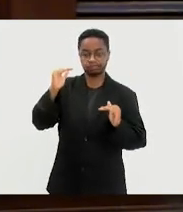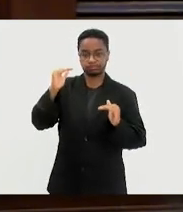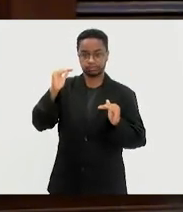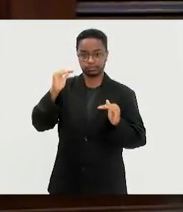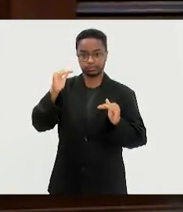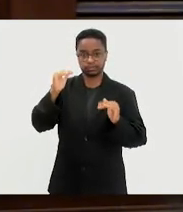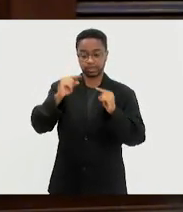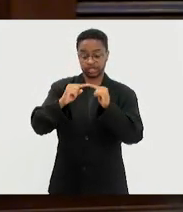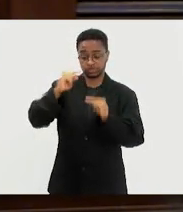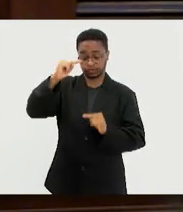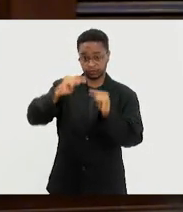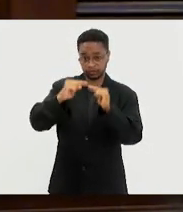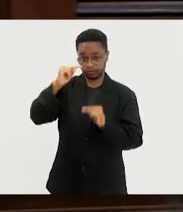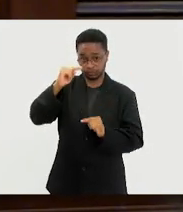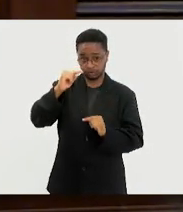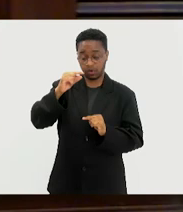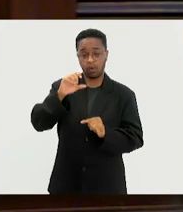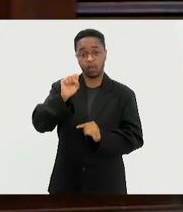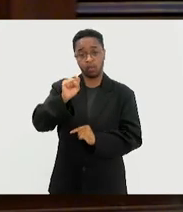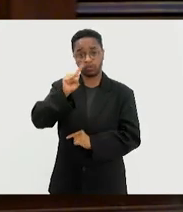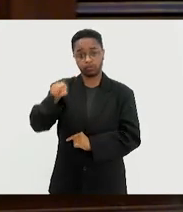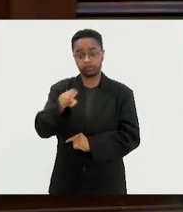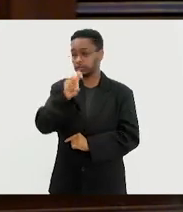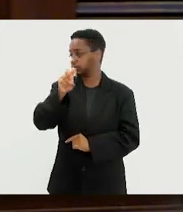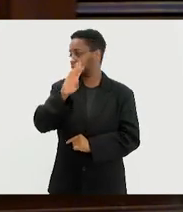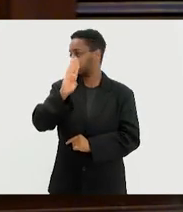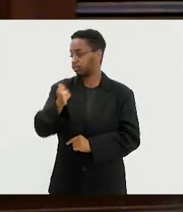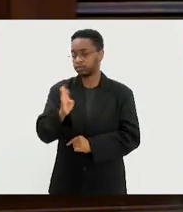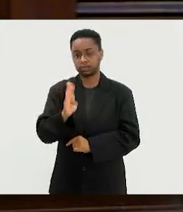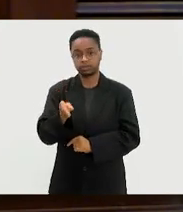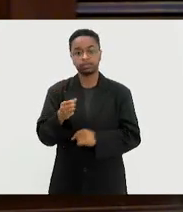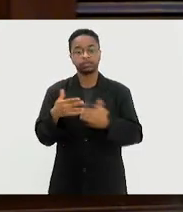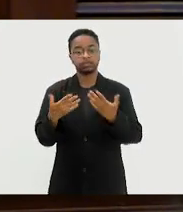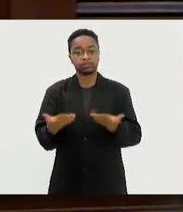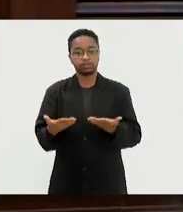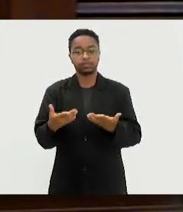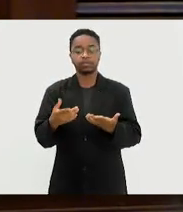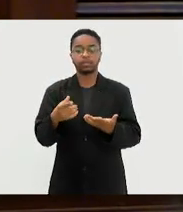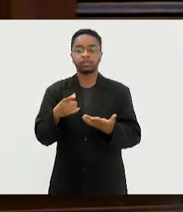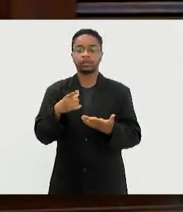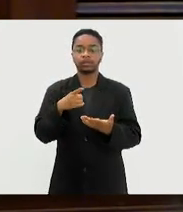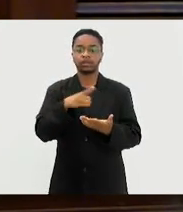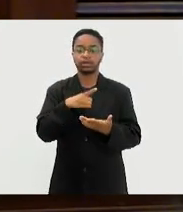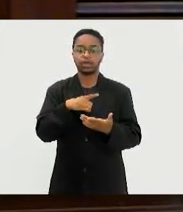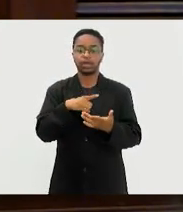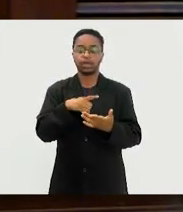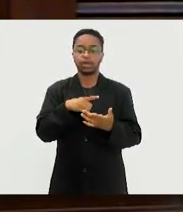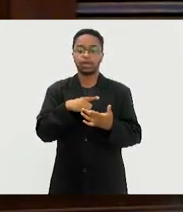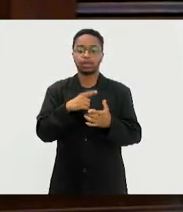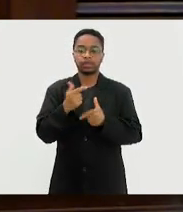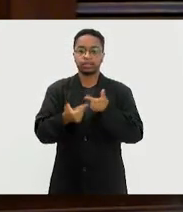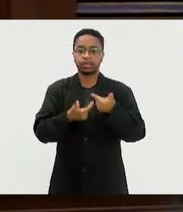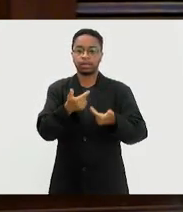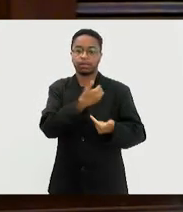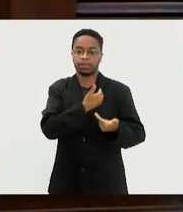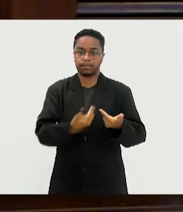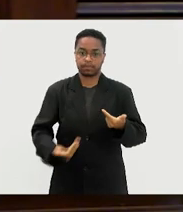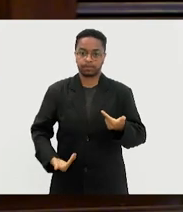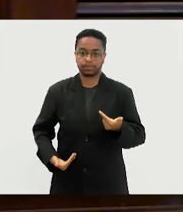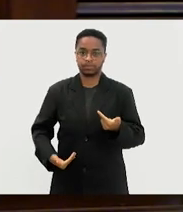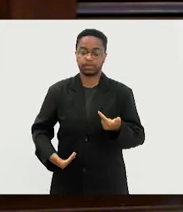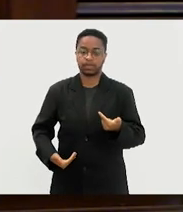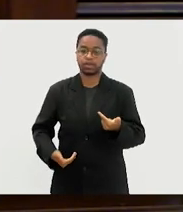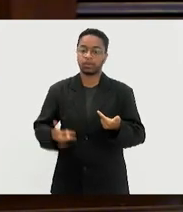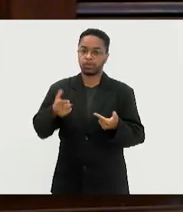A demanda justa e correta do funcionalismo público é